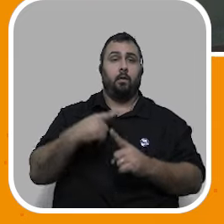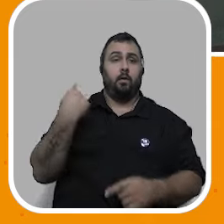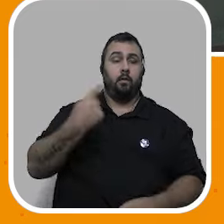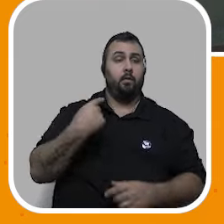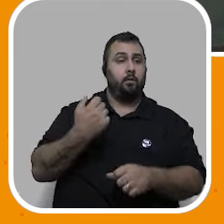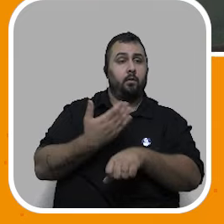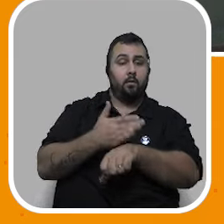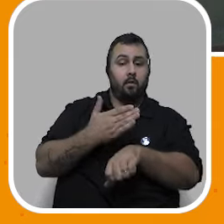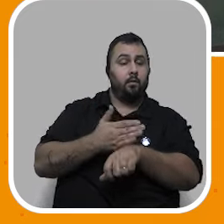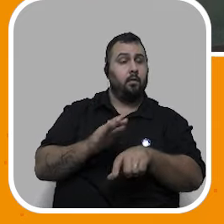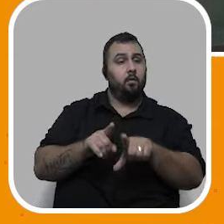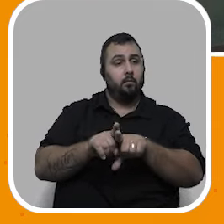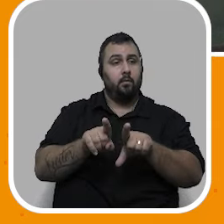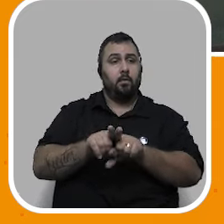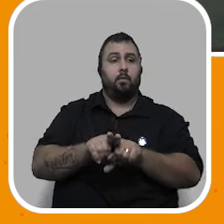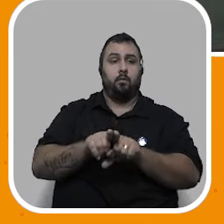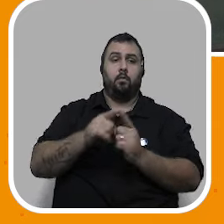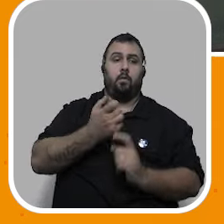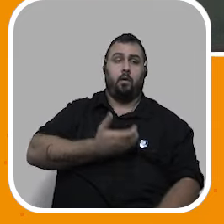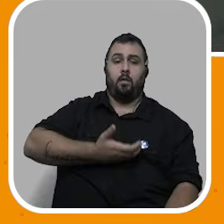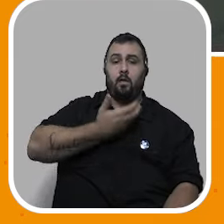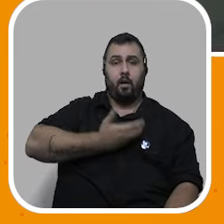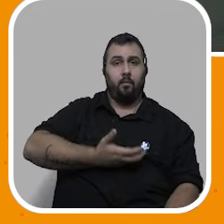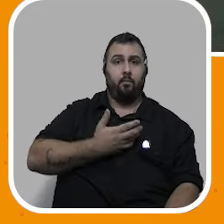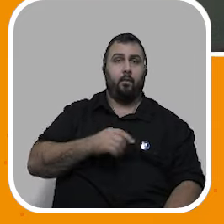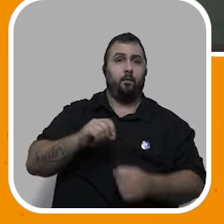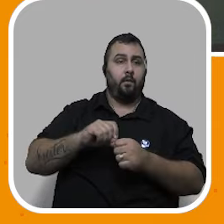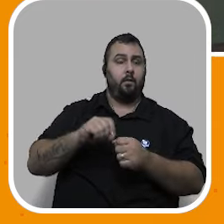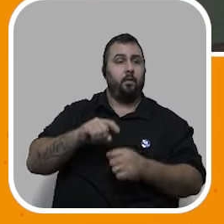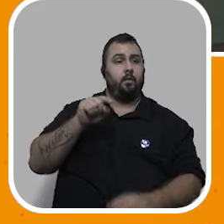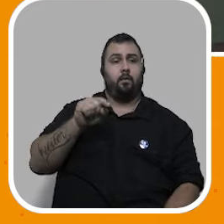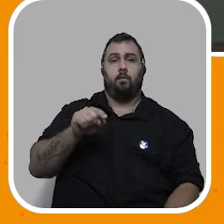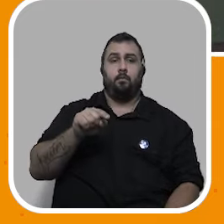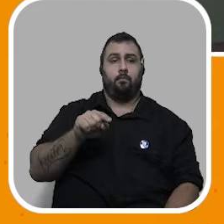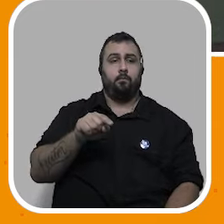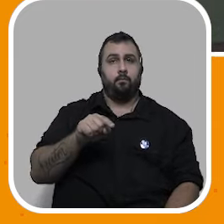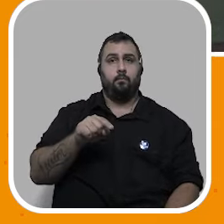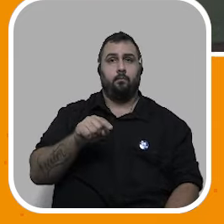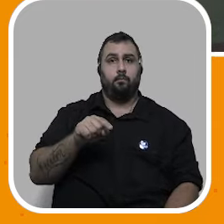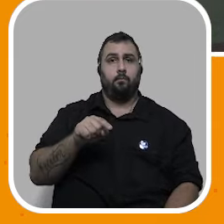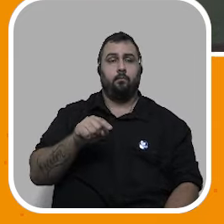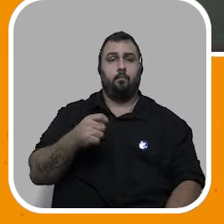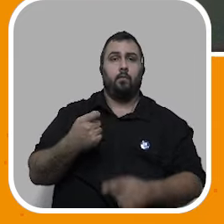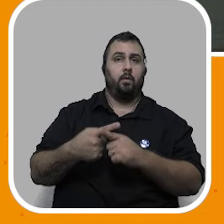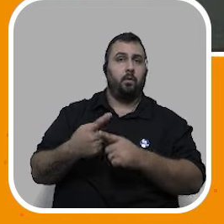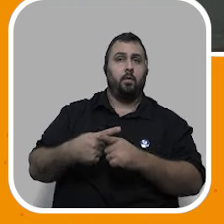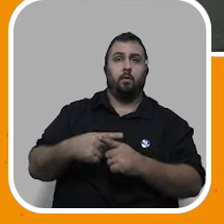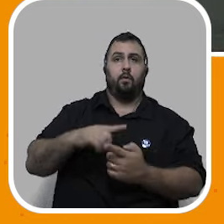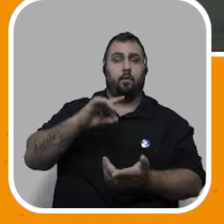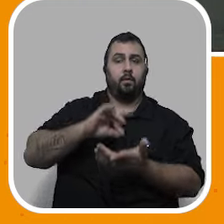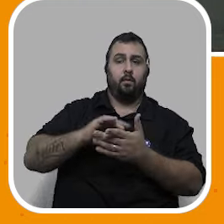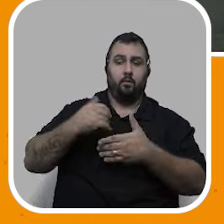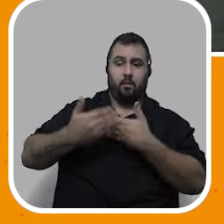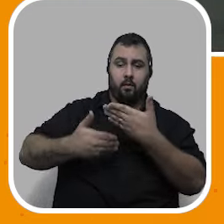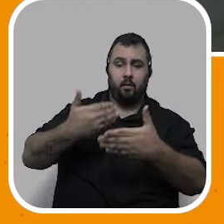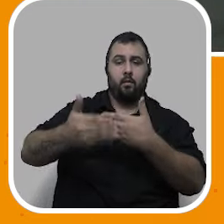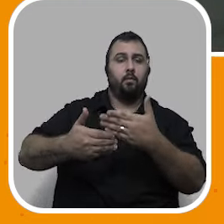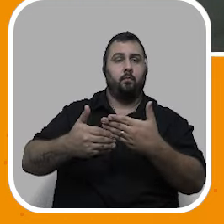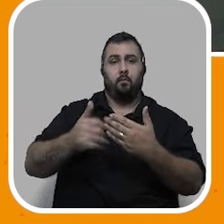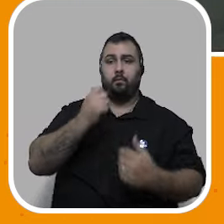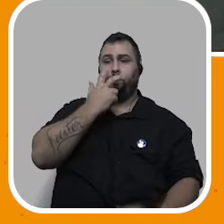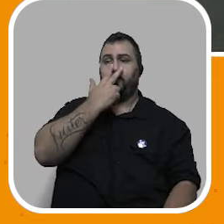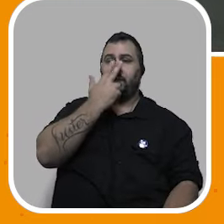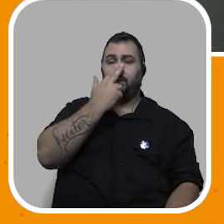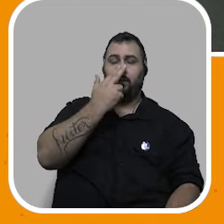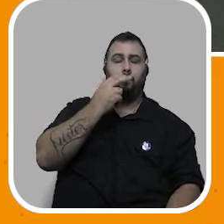inclusive até no no no Natal para fazer isso e porque foi realmente um processo desgastante primeiro parecia